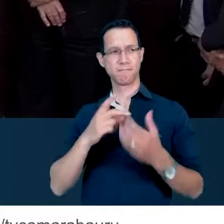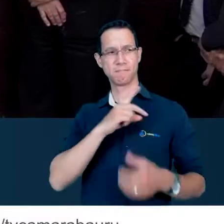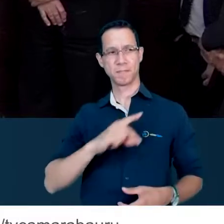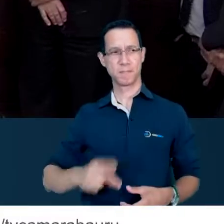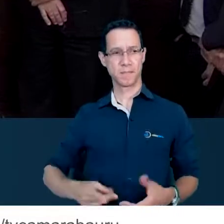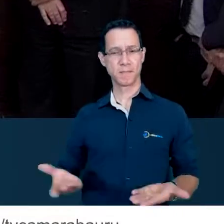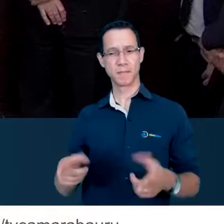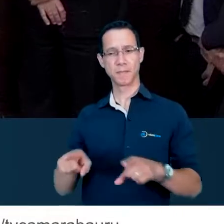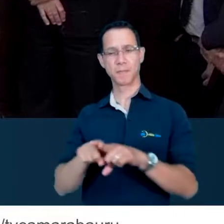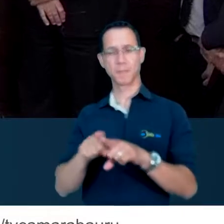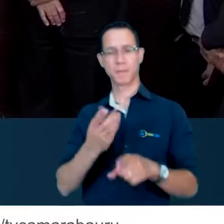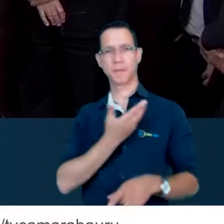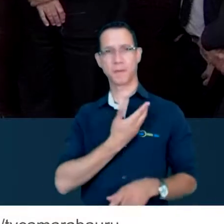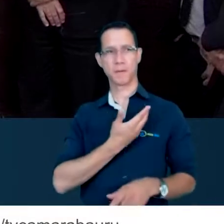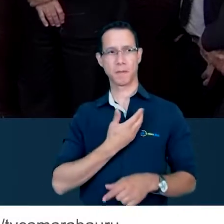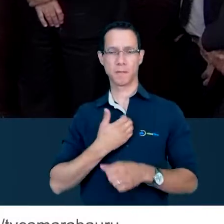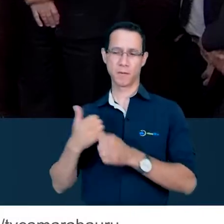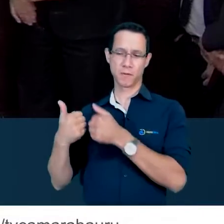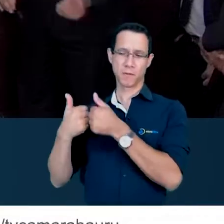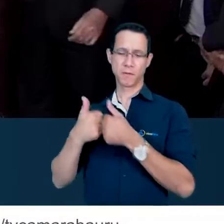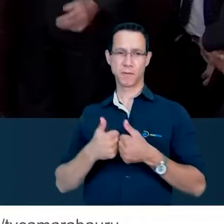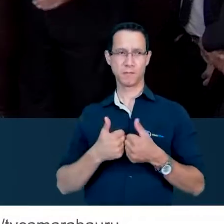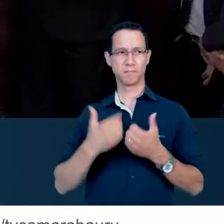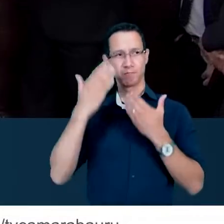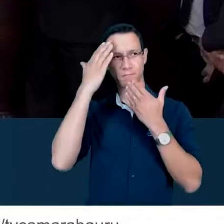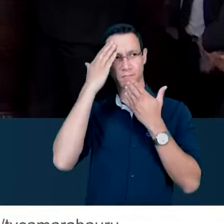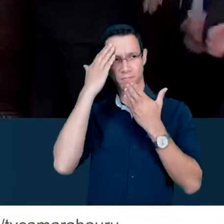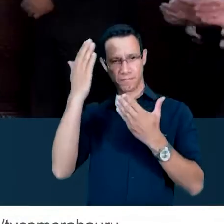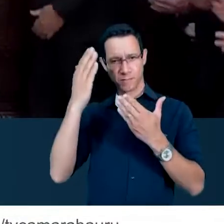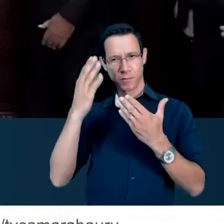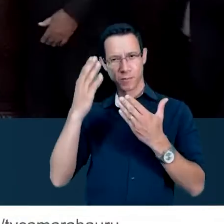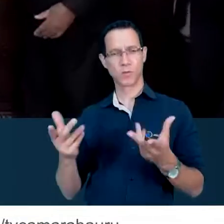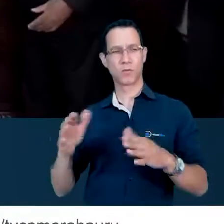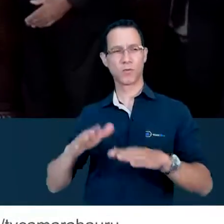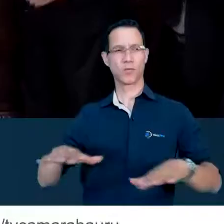acompanham aí de coração. Obrigado a todos vocês.